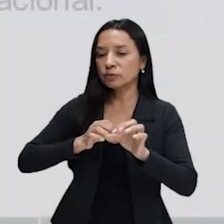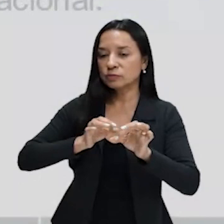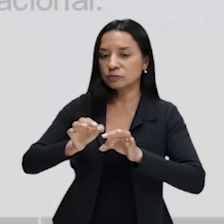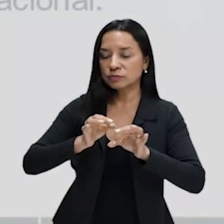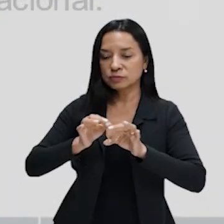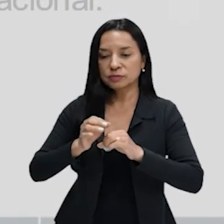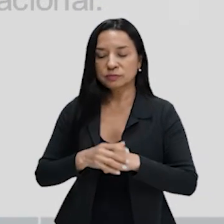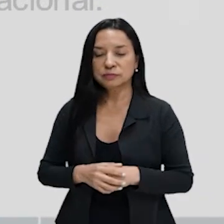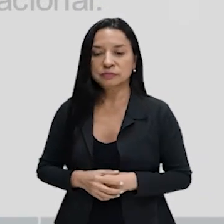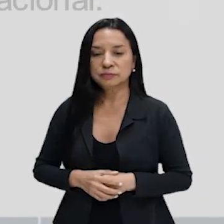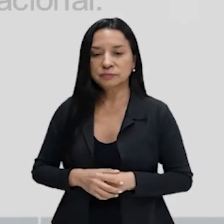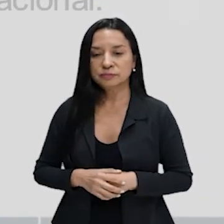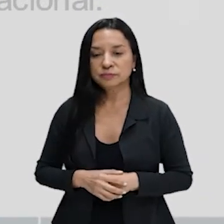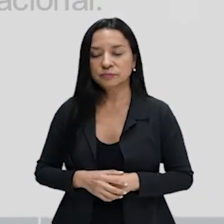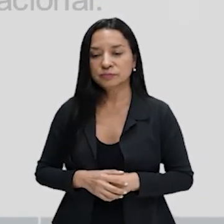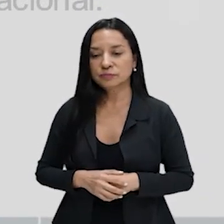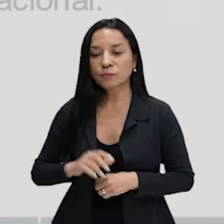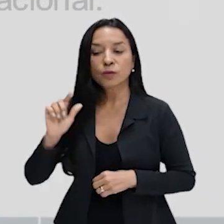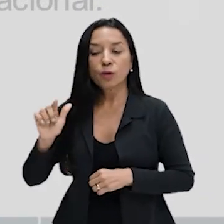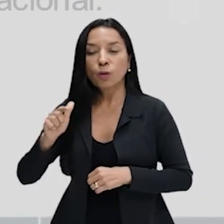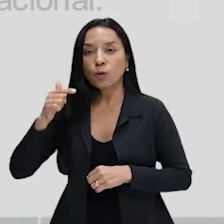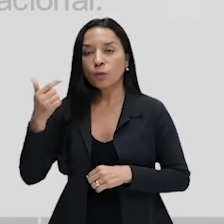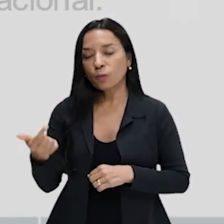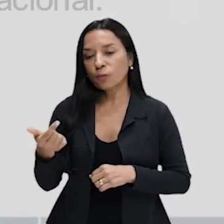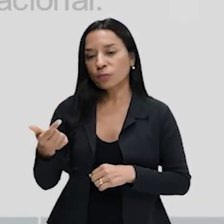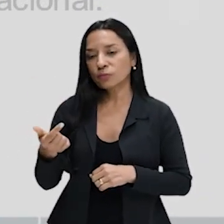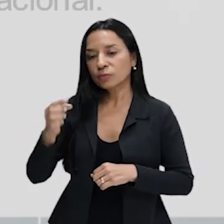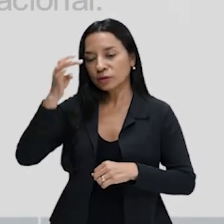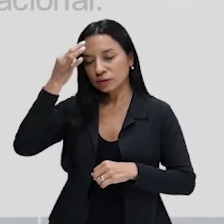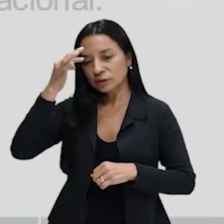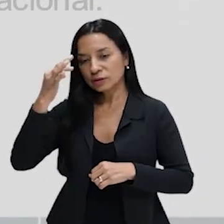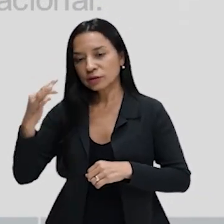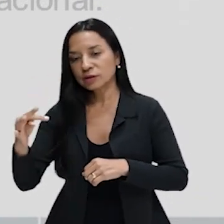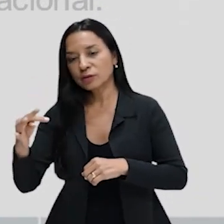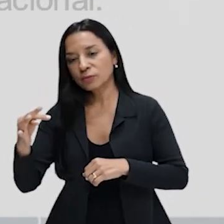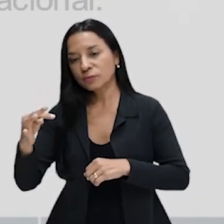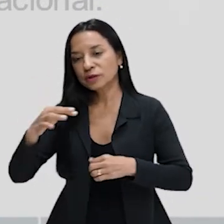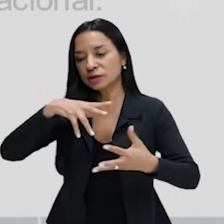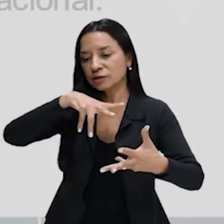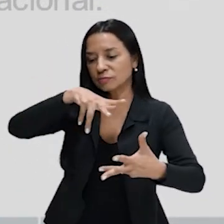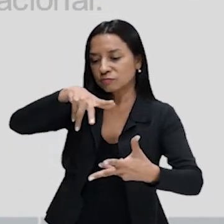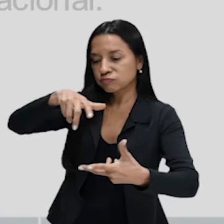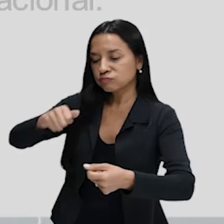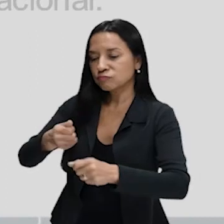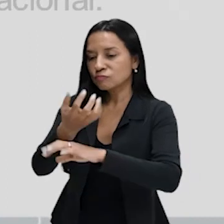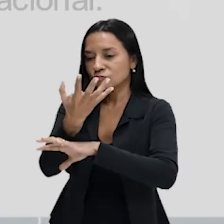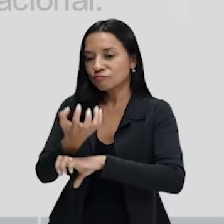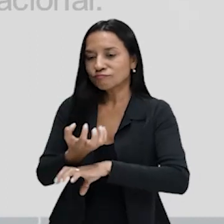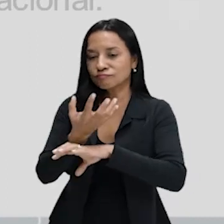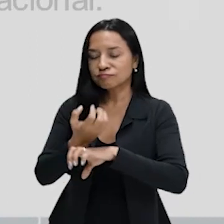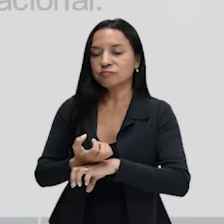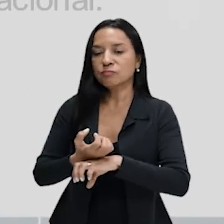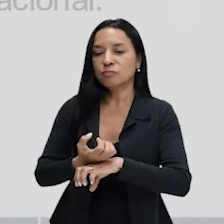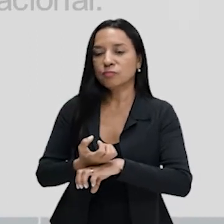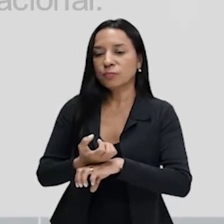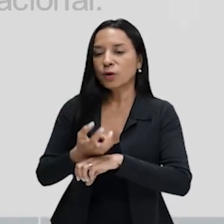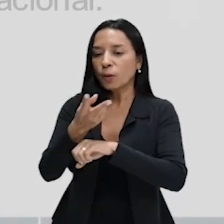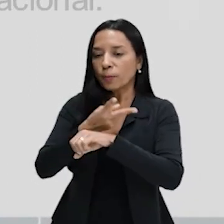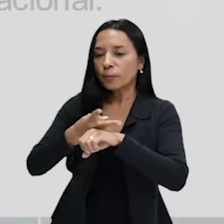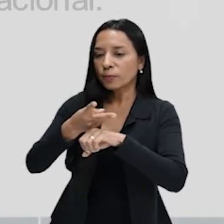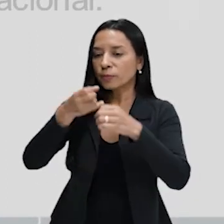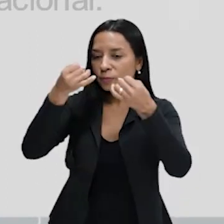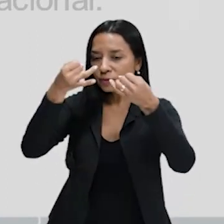teoria da gravitação universal. Ela procura explicar os movimentos dos corpos celestes com base